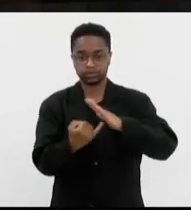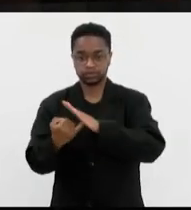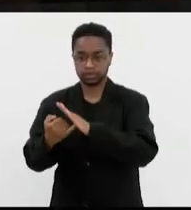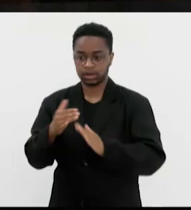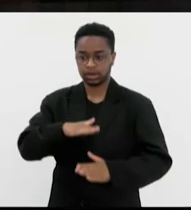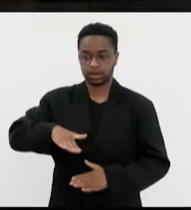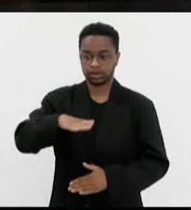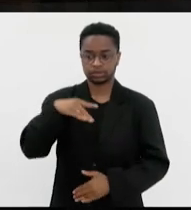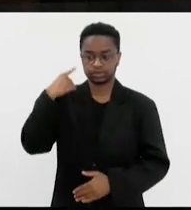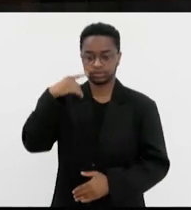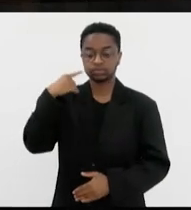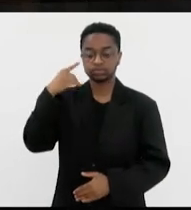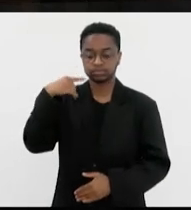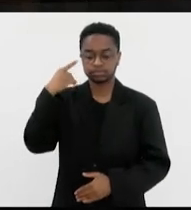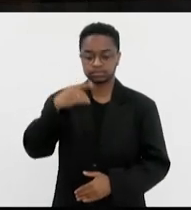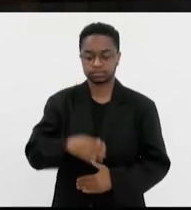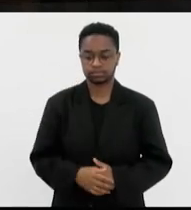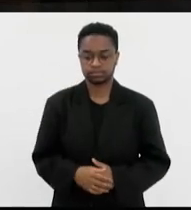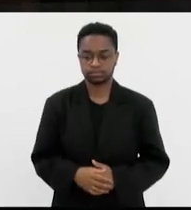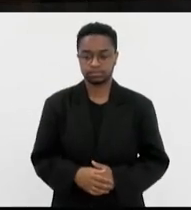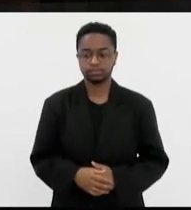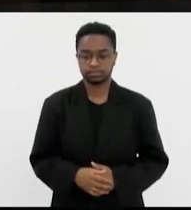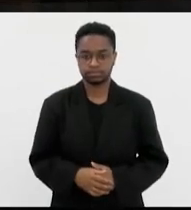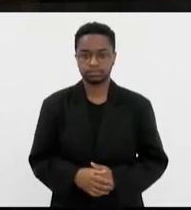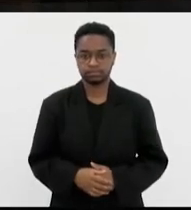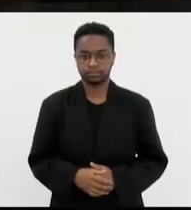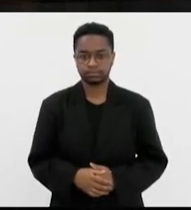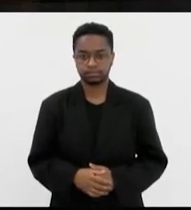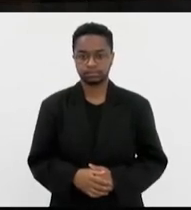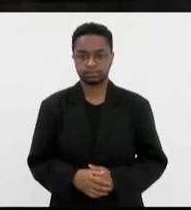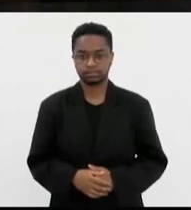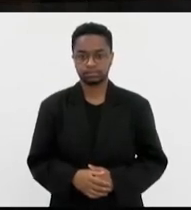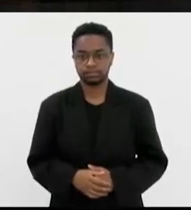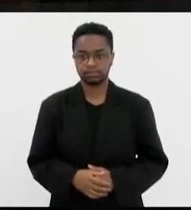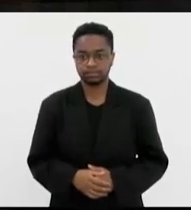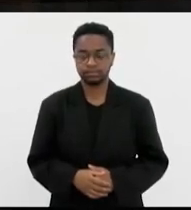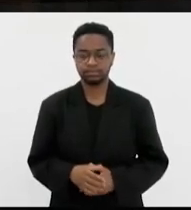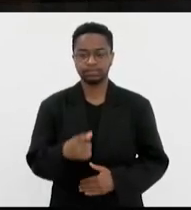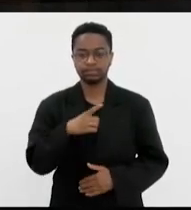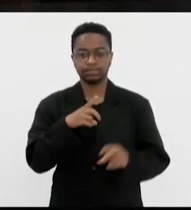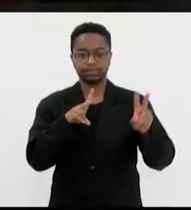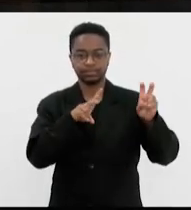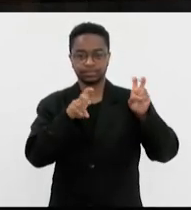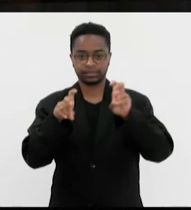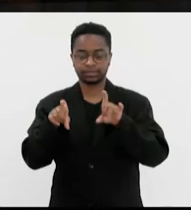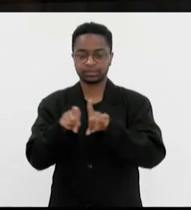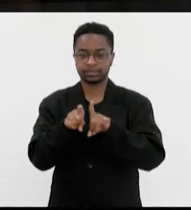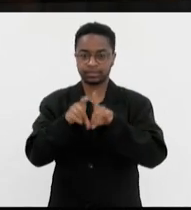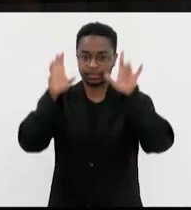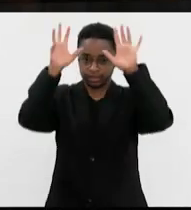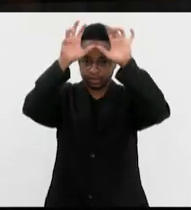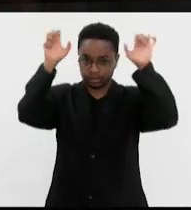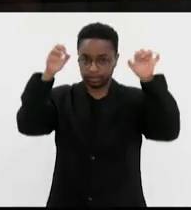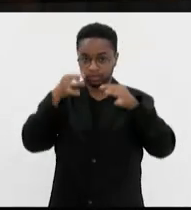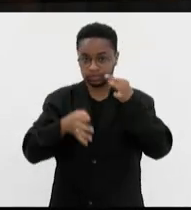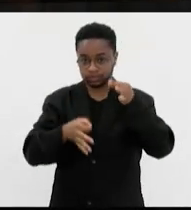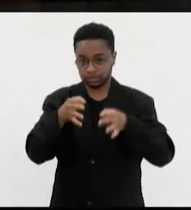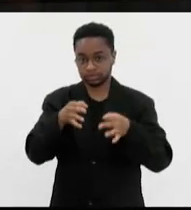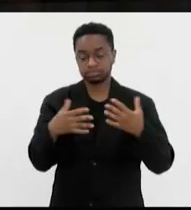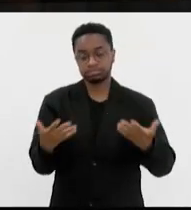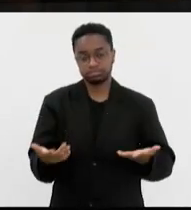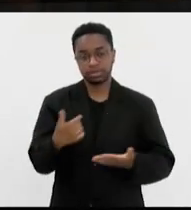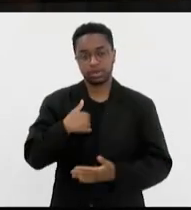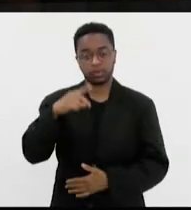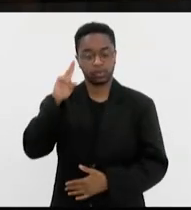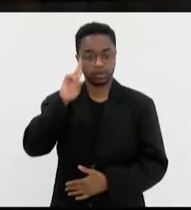direito, Marechal Câmara, tirando a questão do Tribunal de Justiça. Me lembro até, deputado